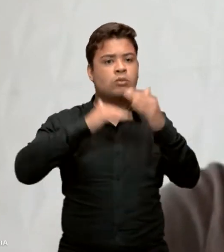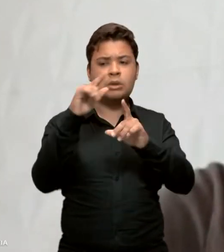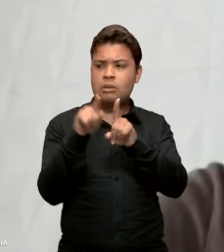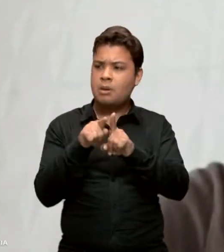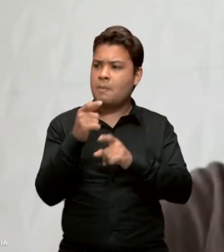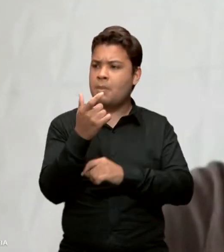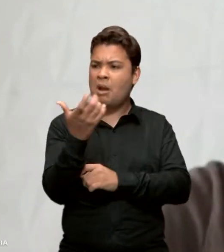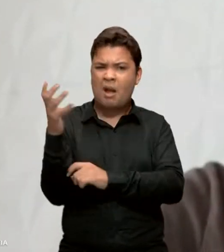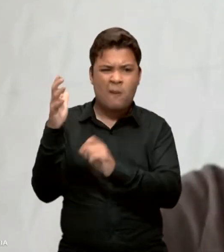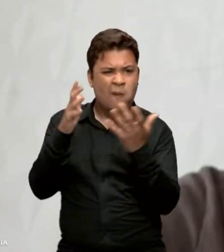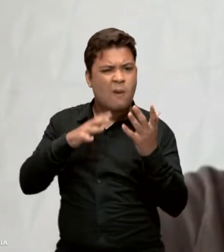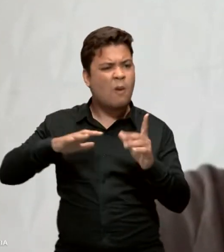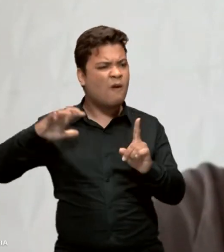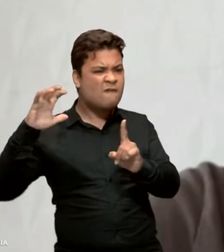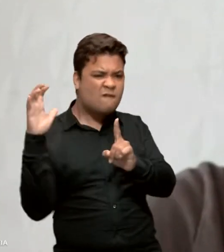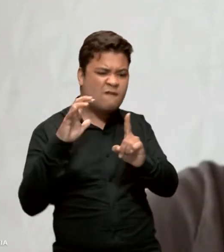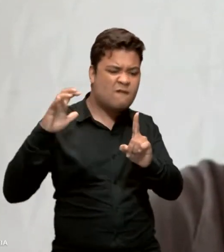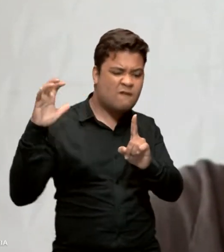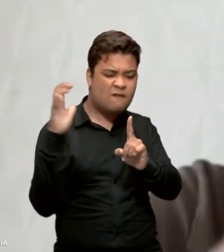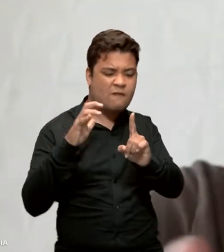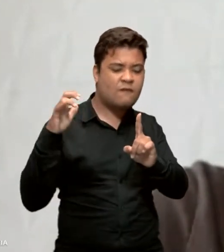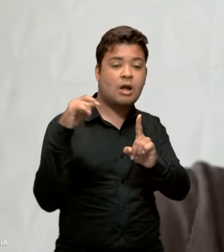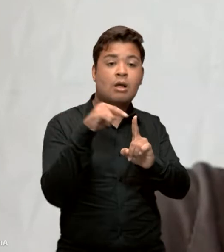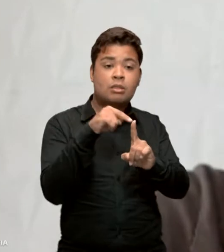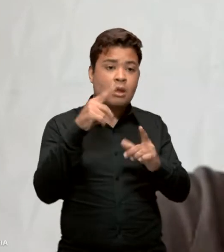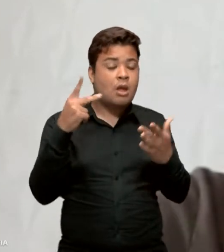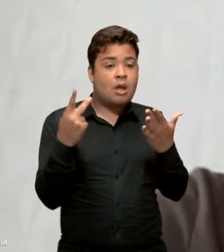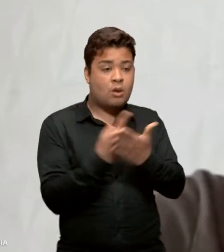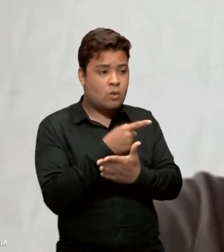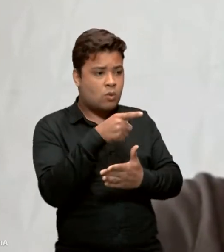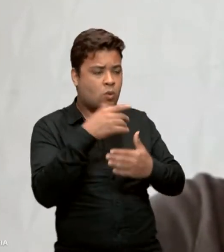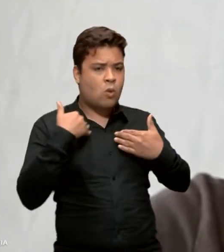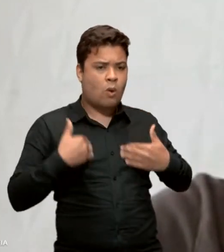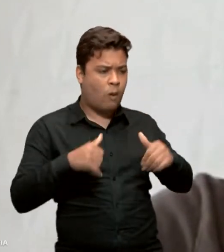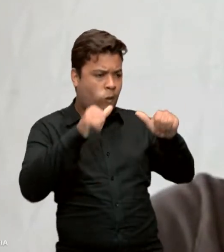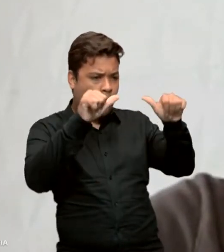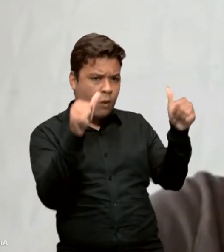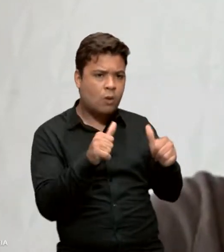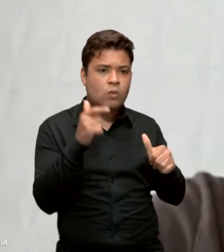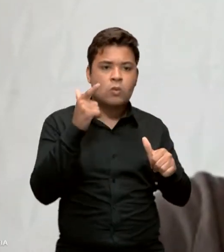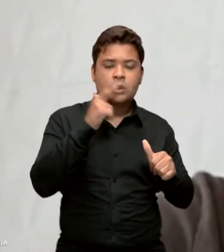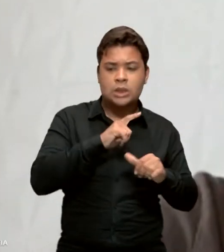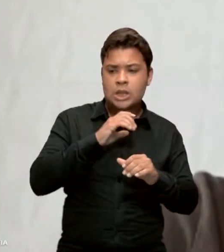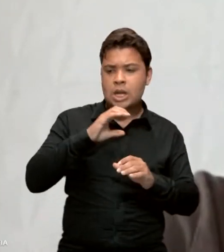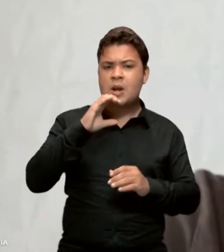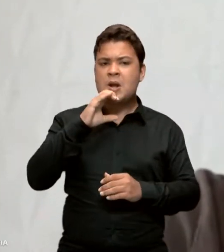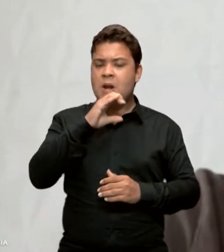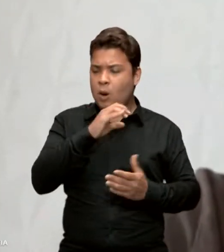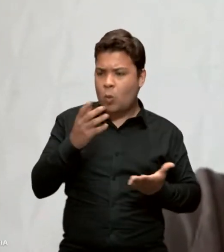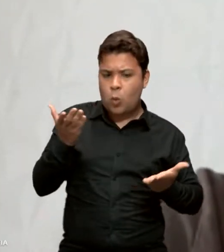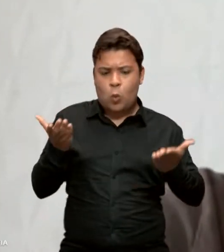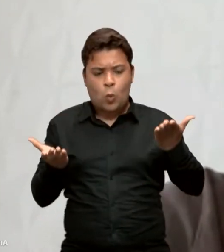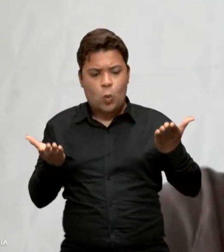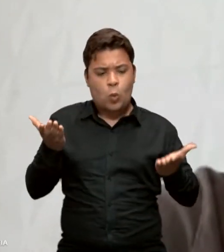ambientais, no sentido de otimizar, né, esse balanço de calor e